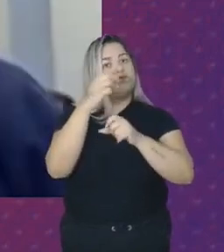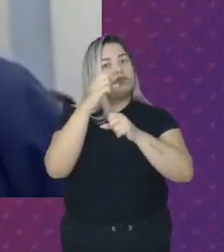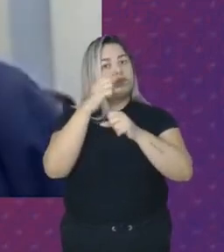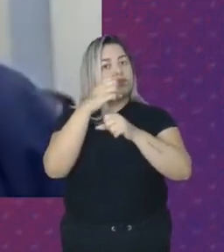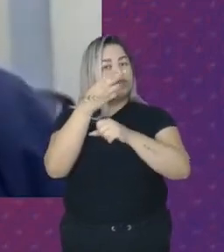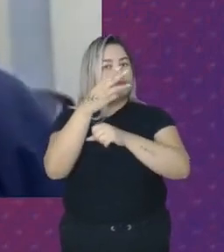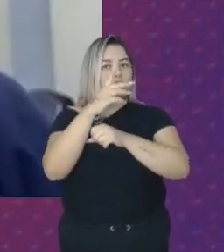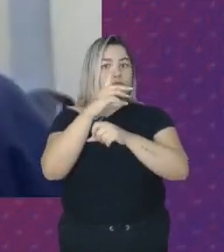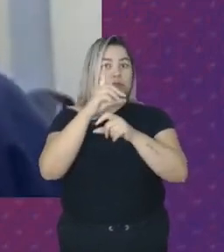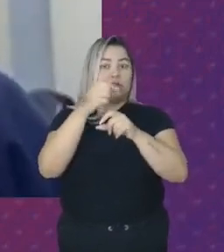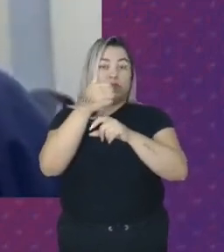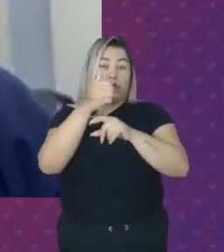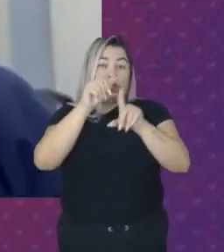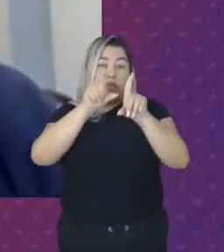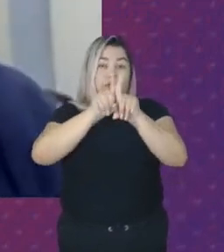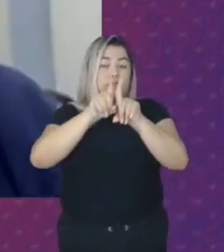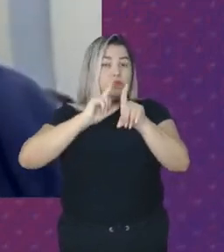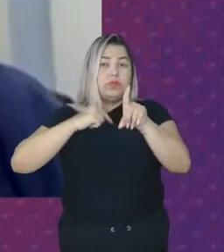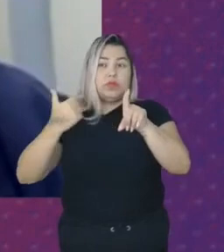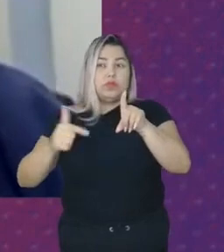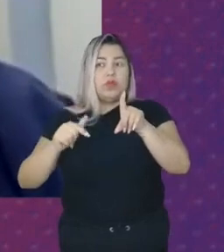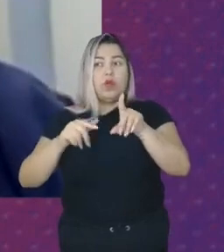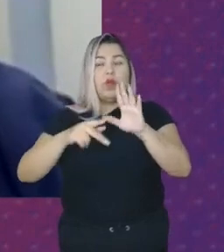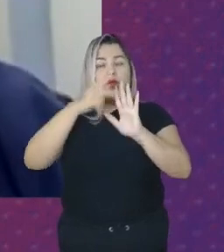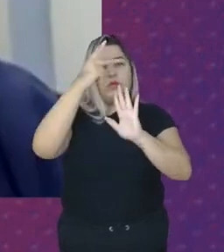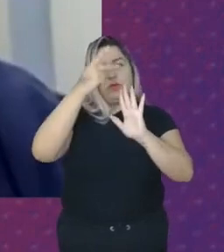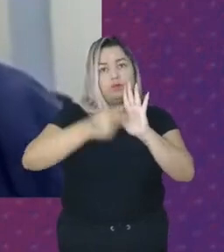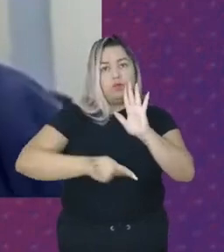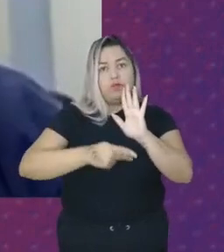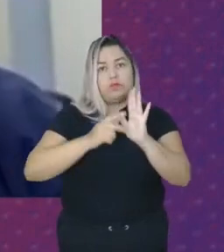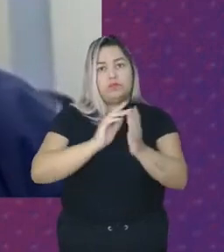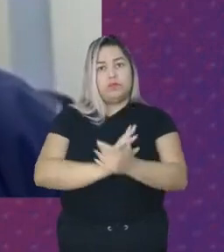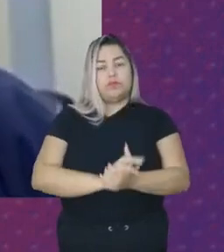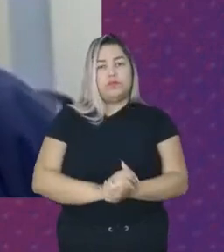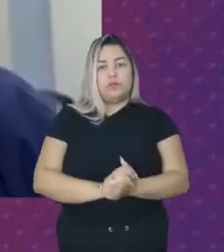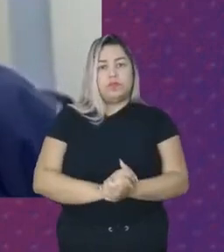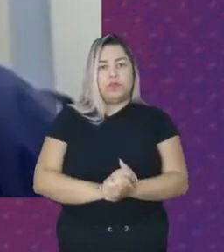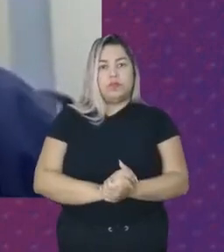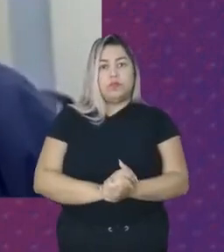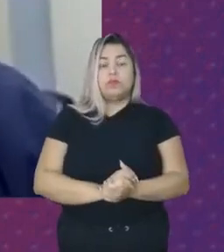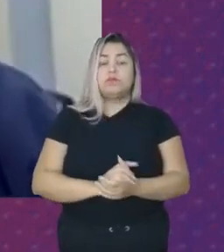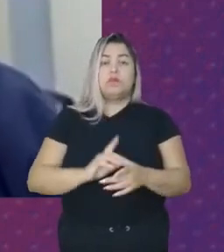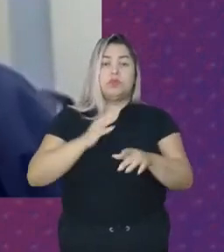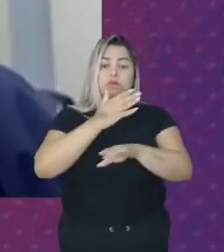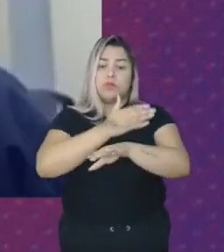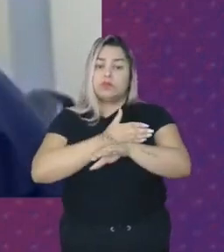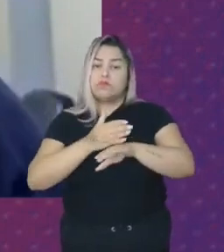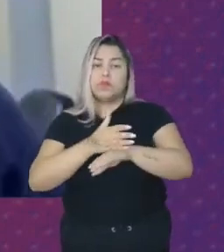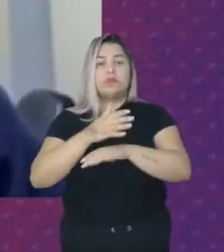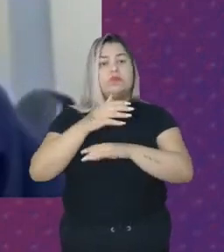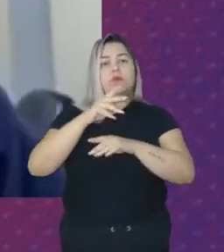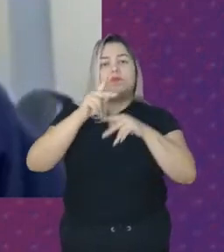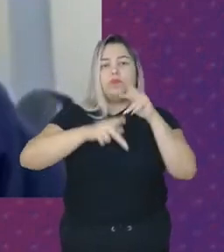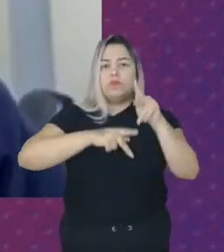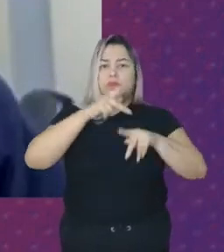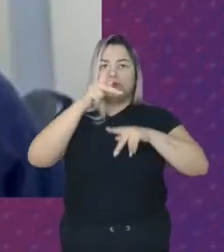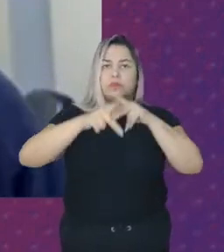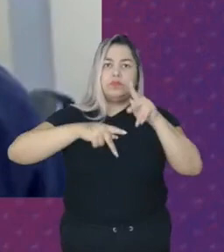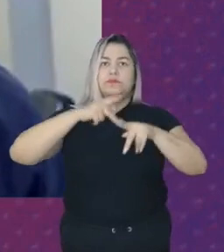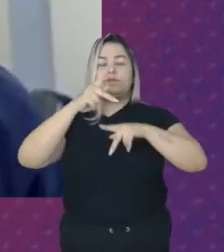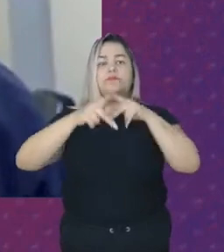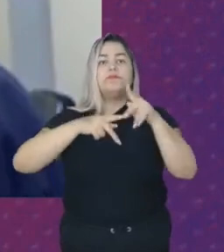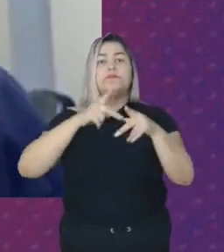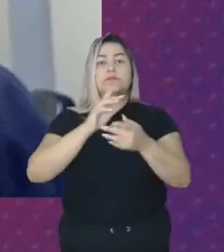haveria mais população negra no Brasil. Era um projeto, né? Um projeto de embranquecimento da população, um projeto